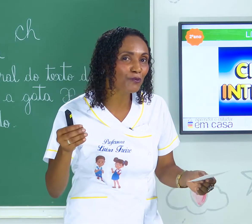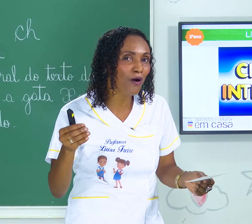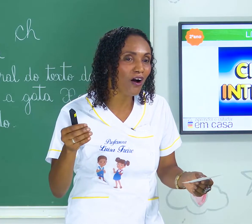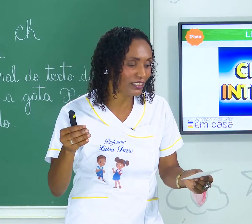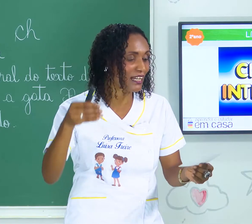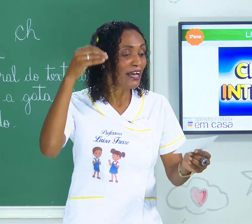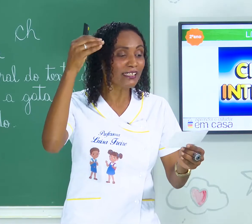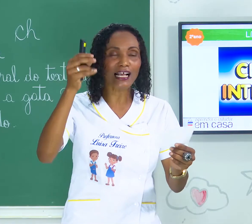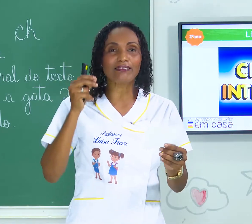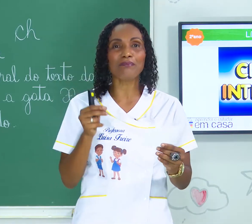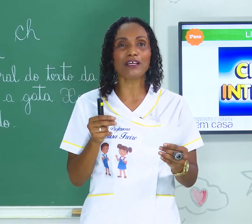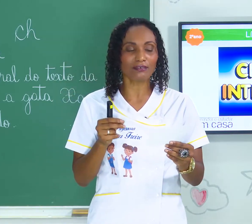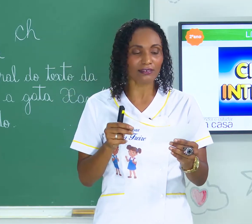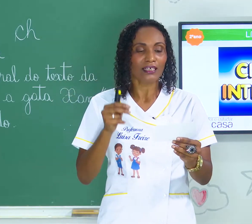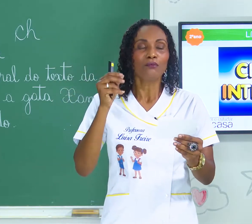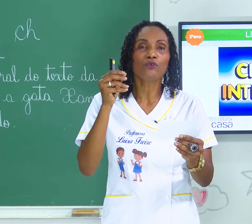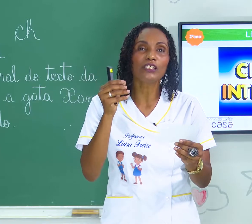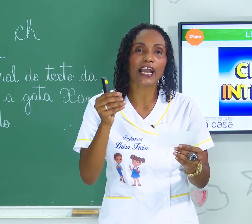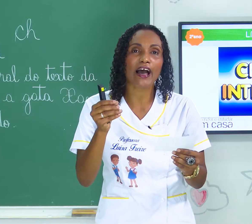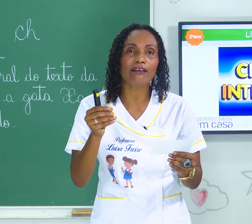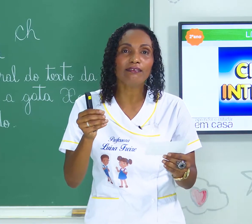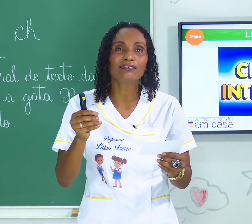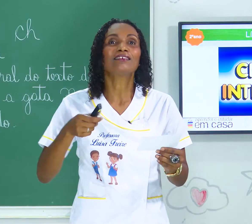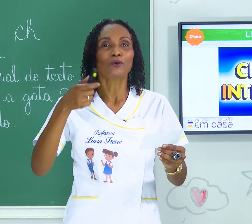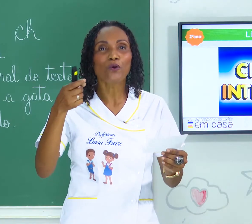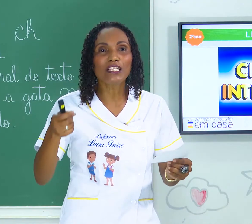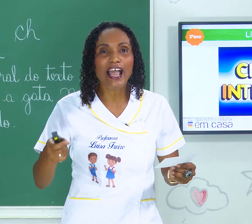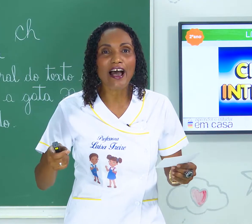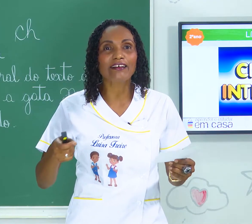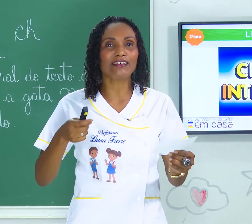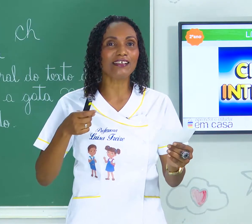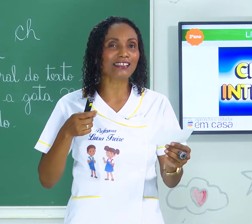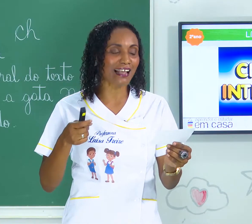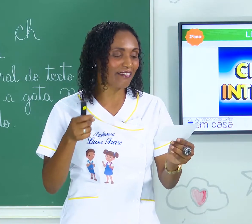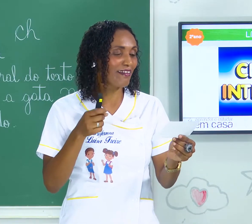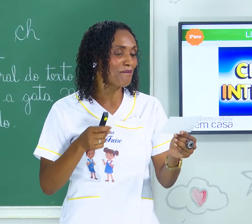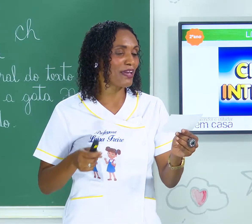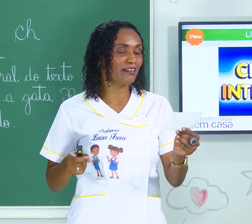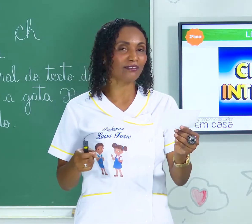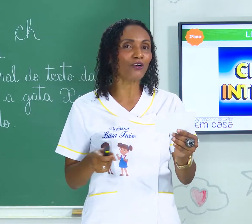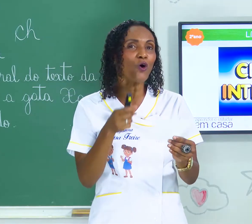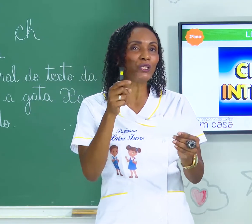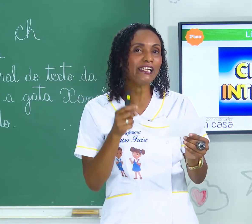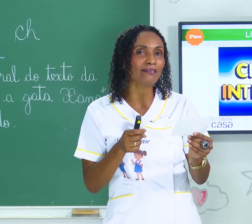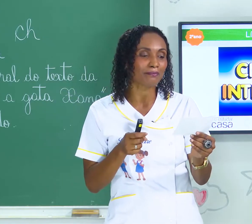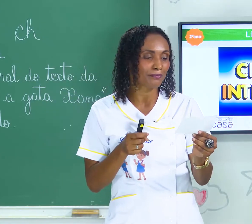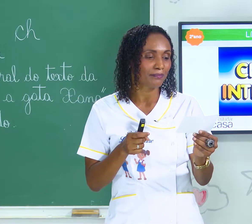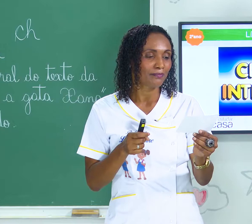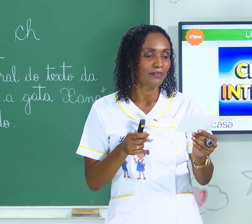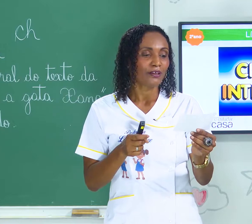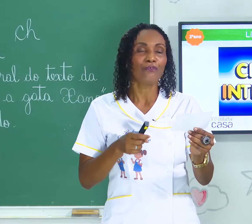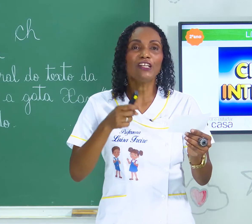Olha a resposta exatamente mulher colher exatamente e com